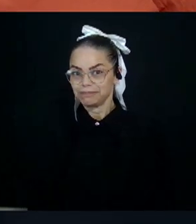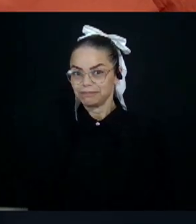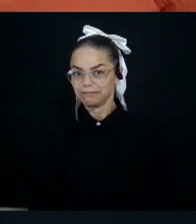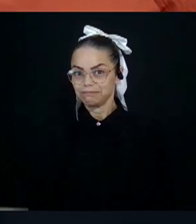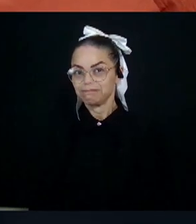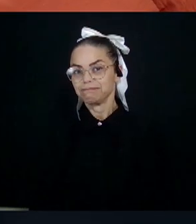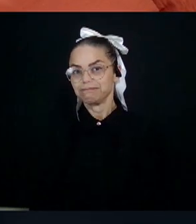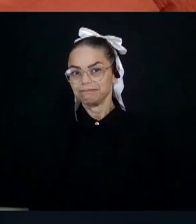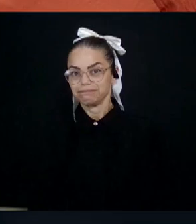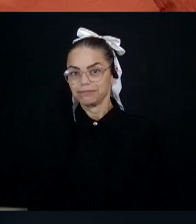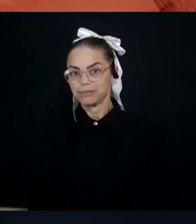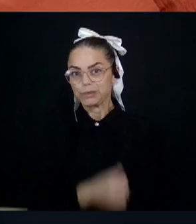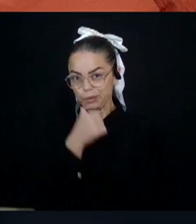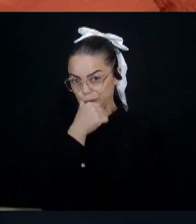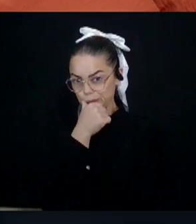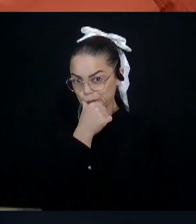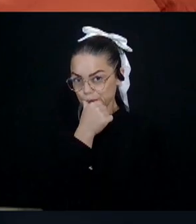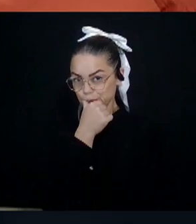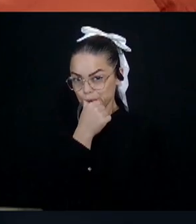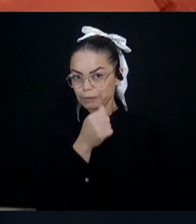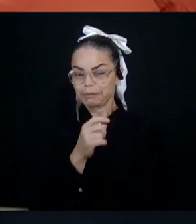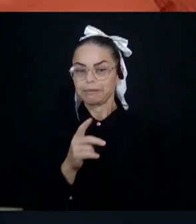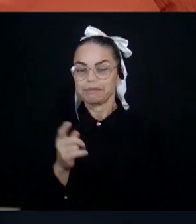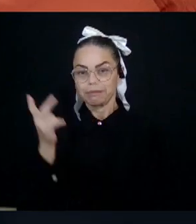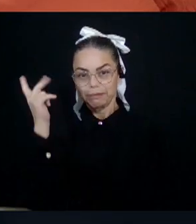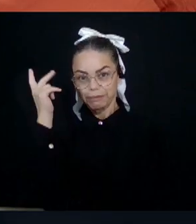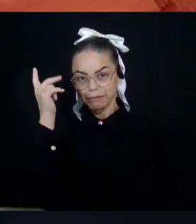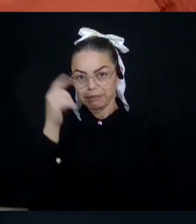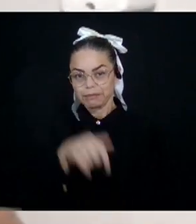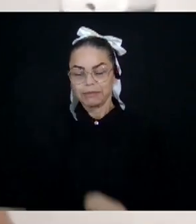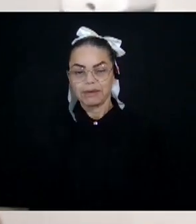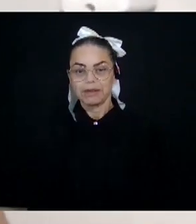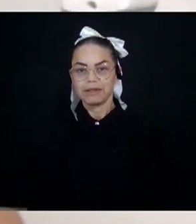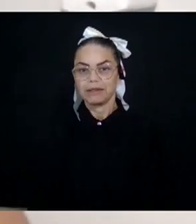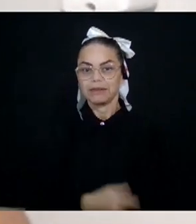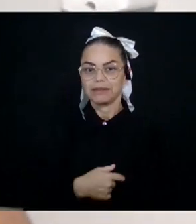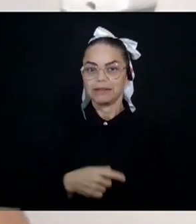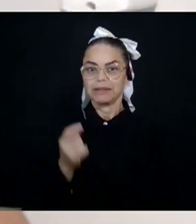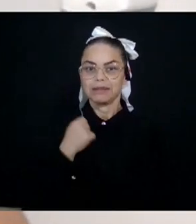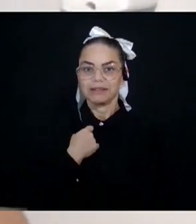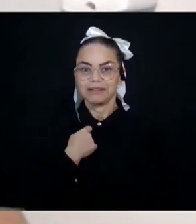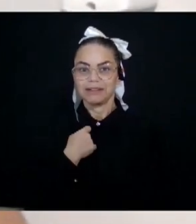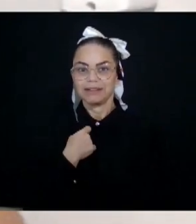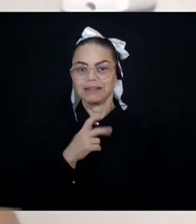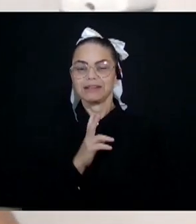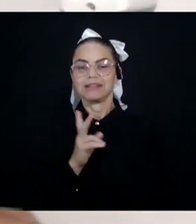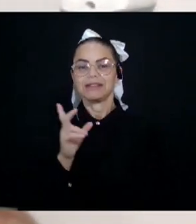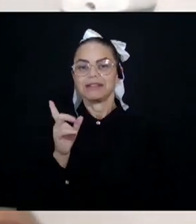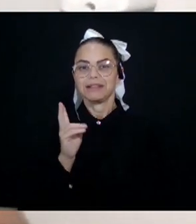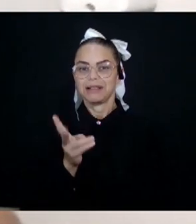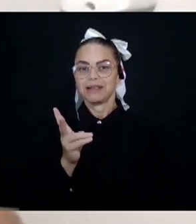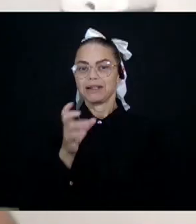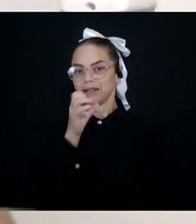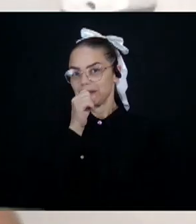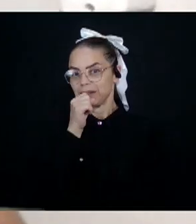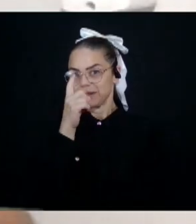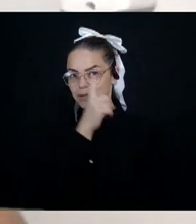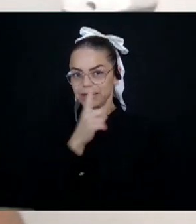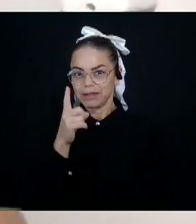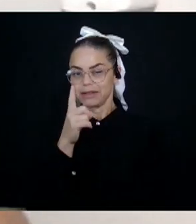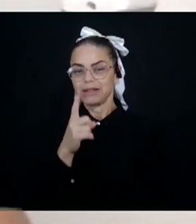Então, geralmente eu faço viagem não só nas férias também, mas em finais de semana. Por quê? Uhum. Como eu não trabalho sábado e